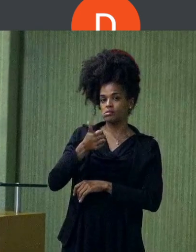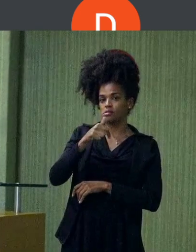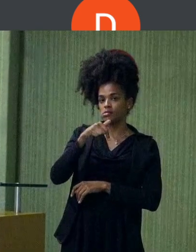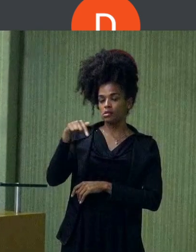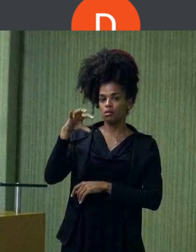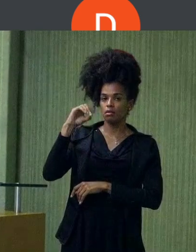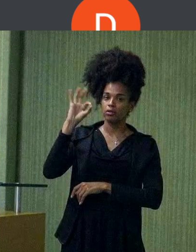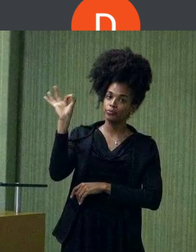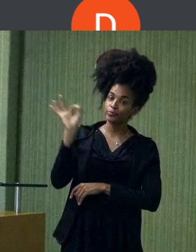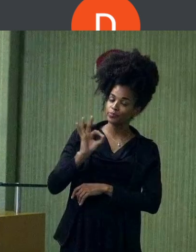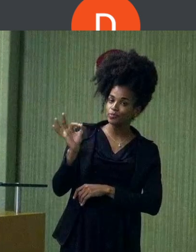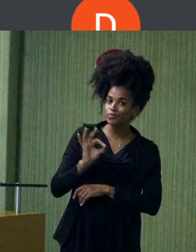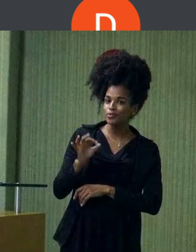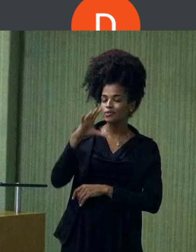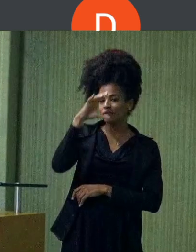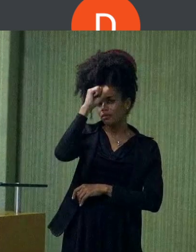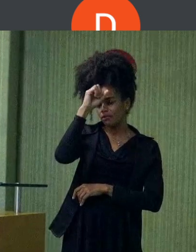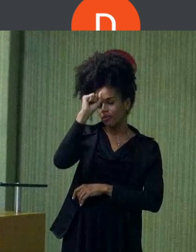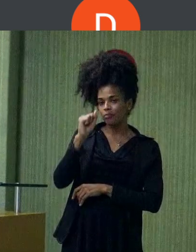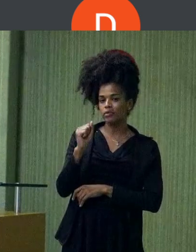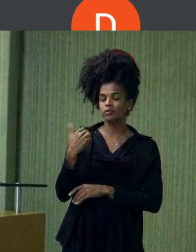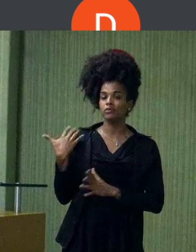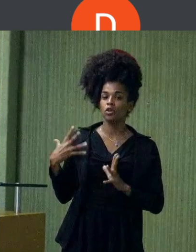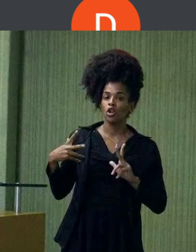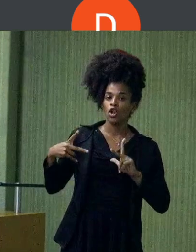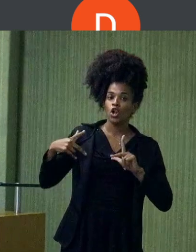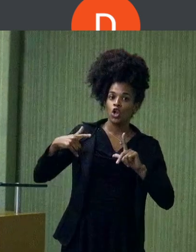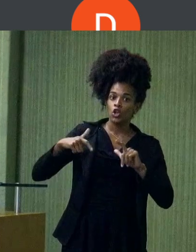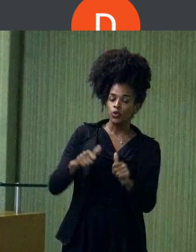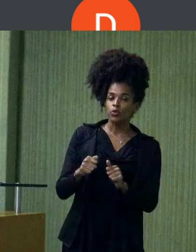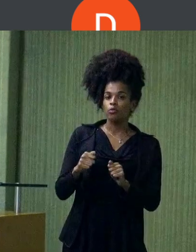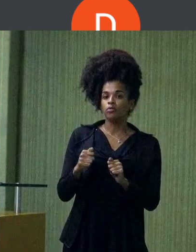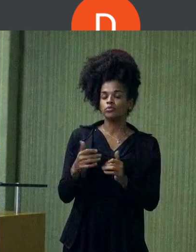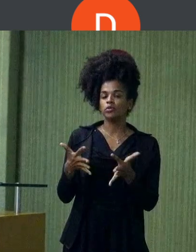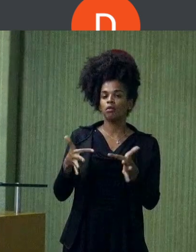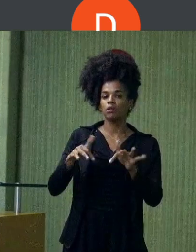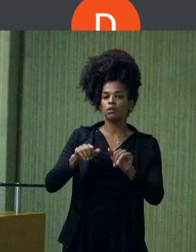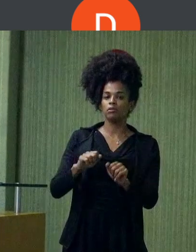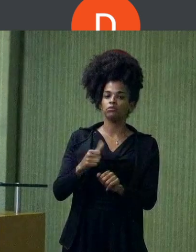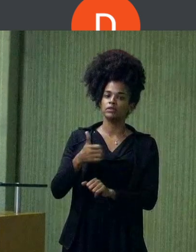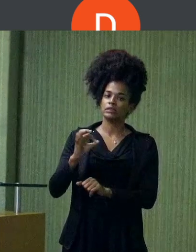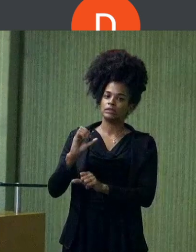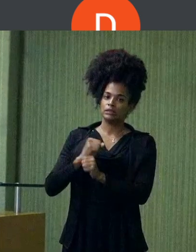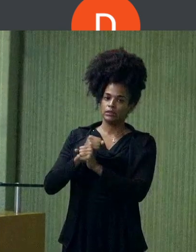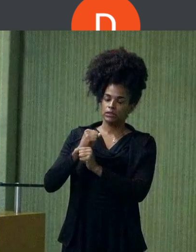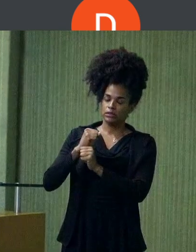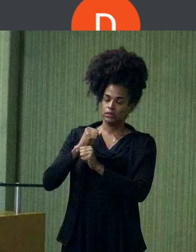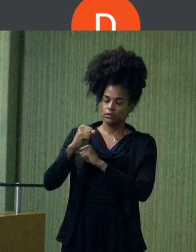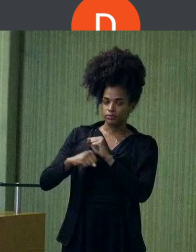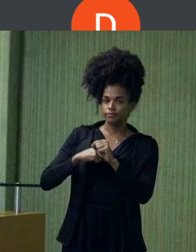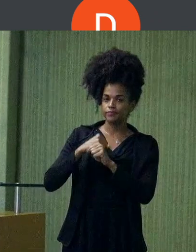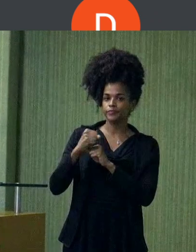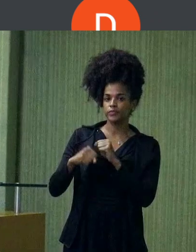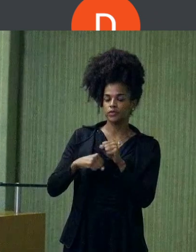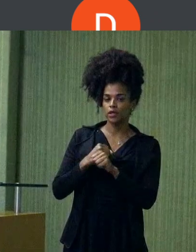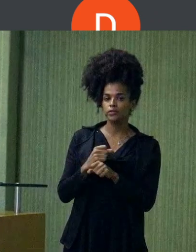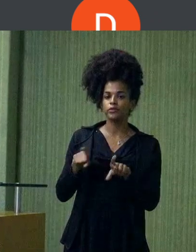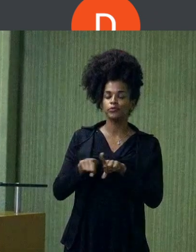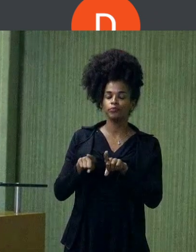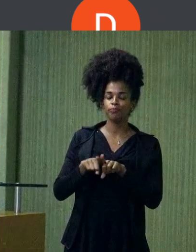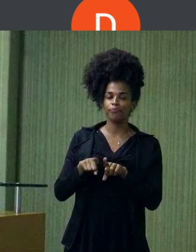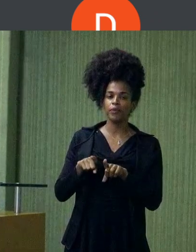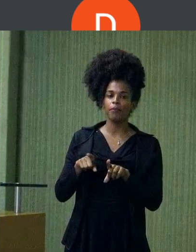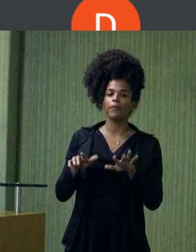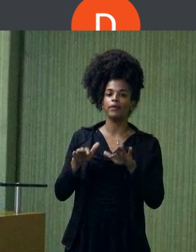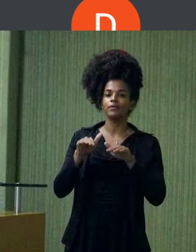ano de vigência e para todos até o final do decenio eh e reduzir as desigualdades também eh eh aparece como uma